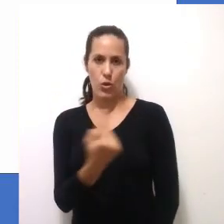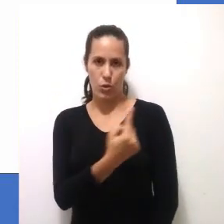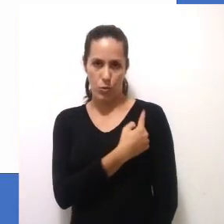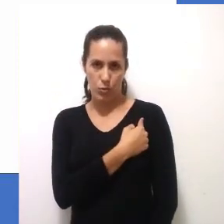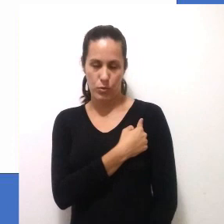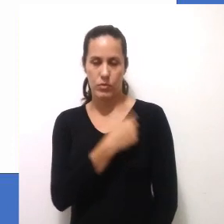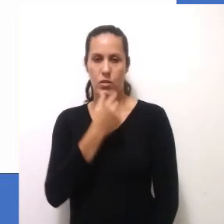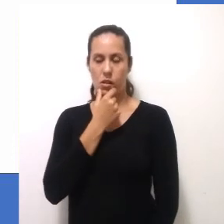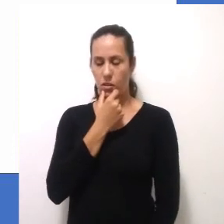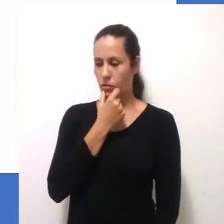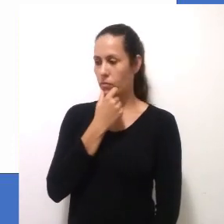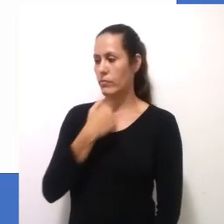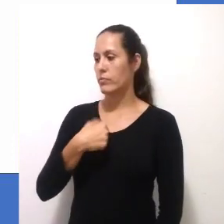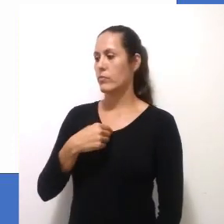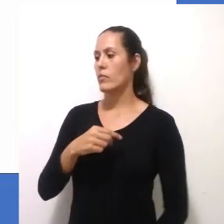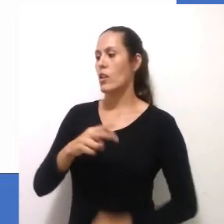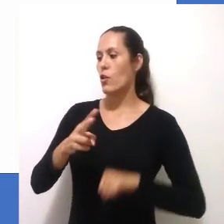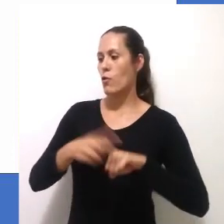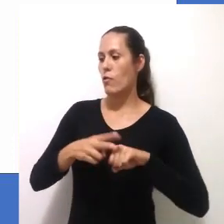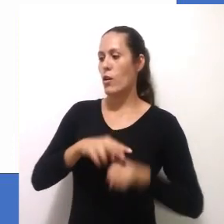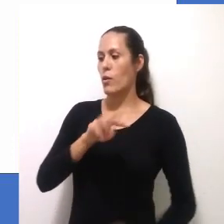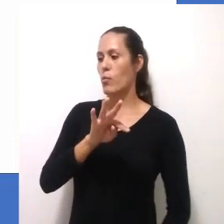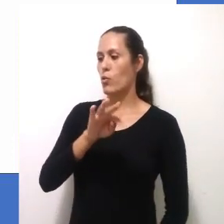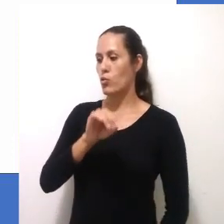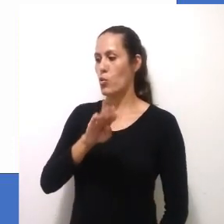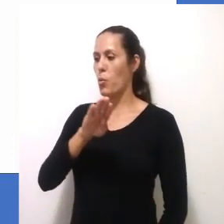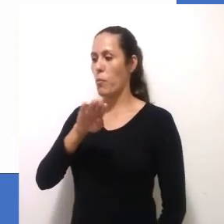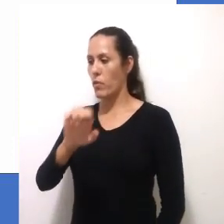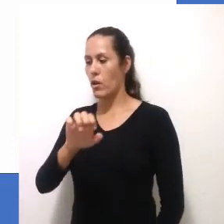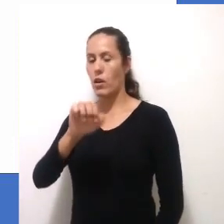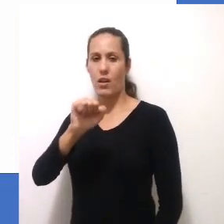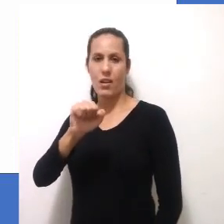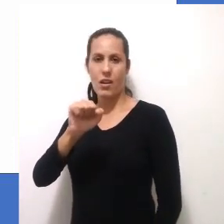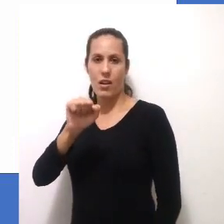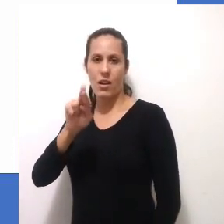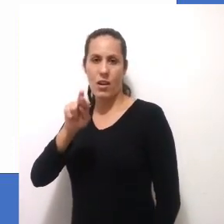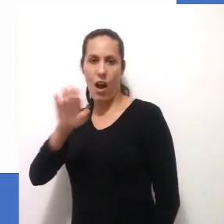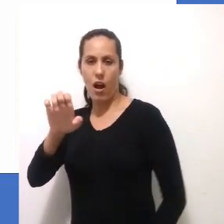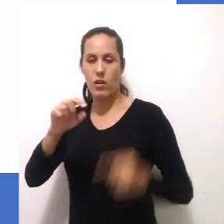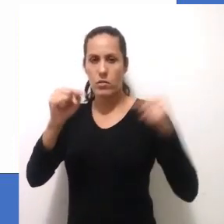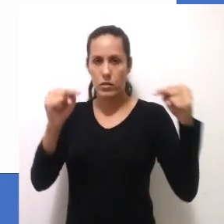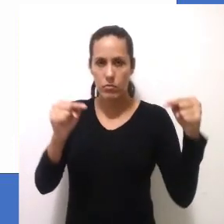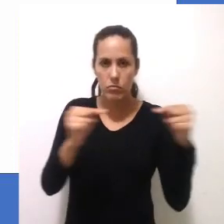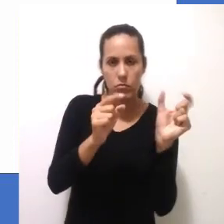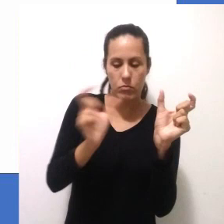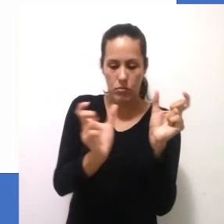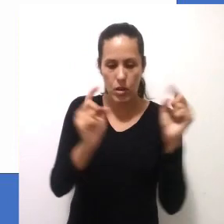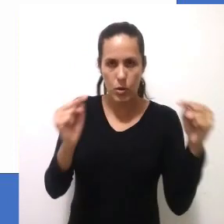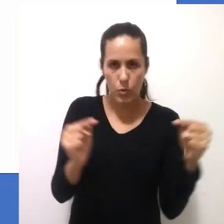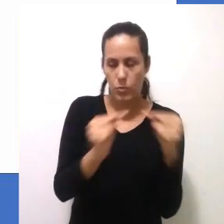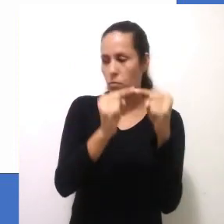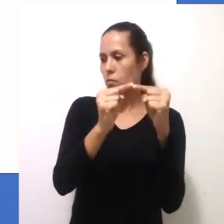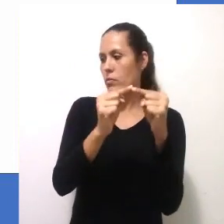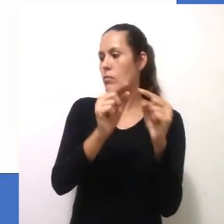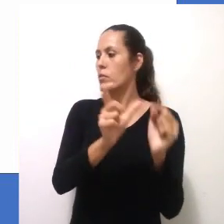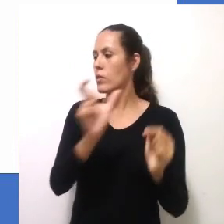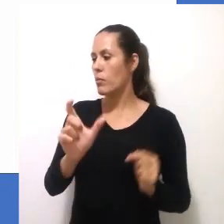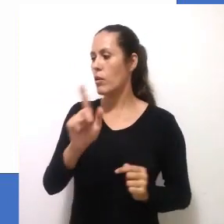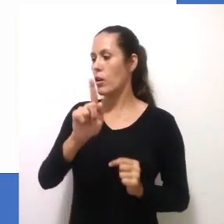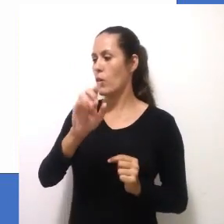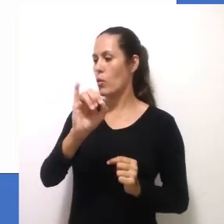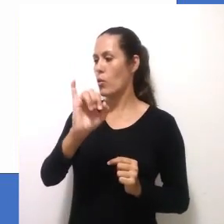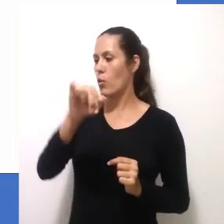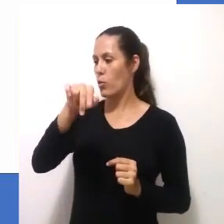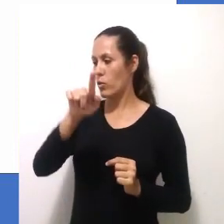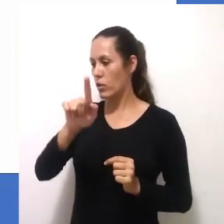nós, e o verbo to be, que combina com ele, are. Na sequência, também na afirmativa, o going